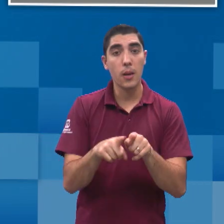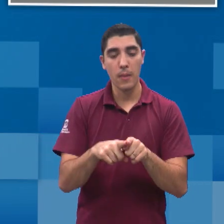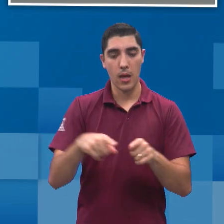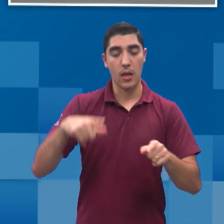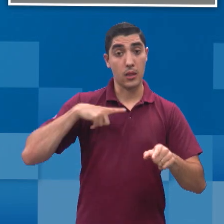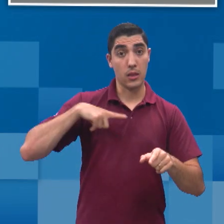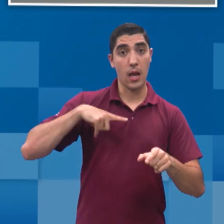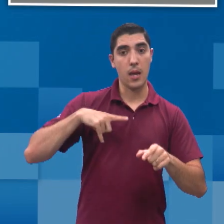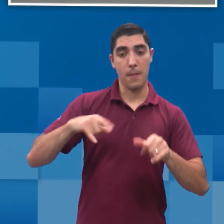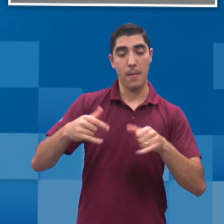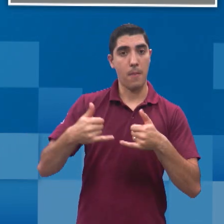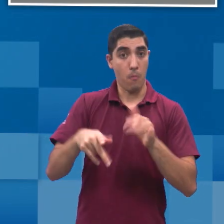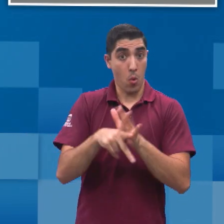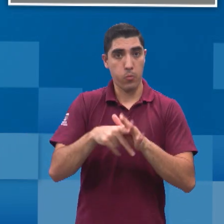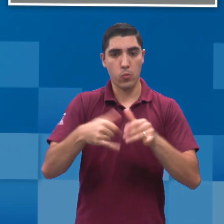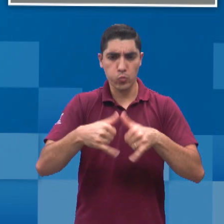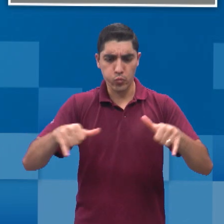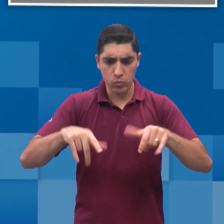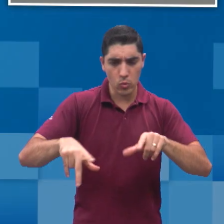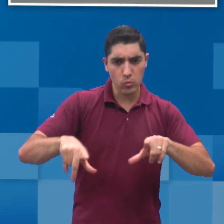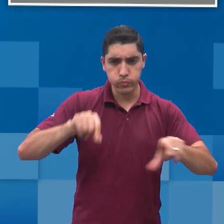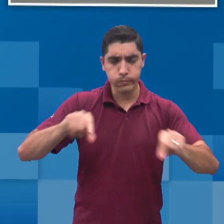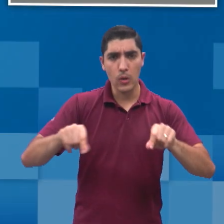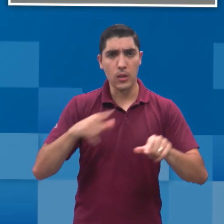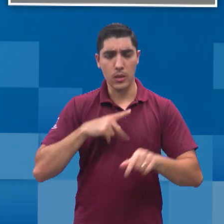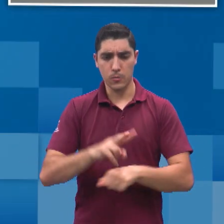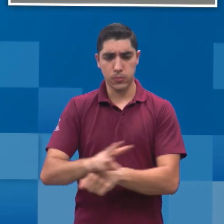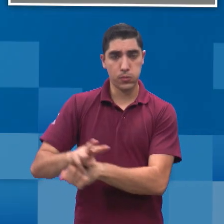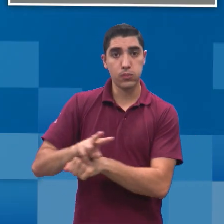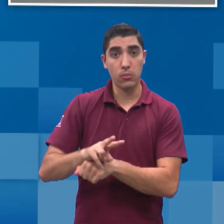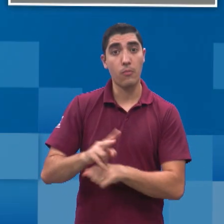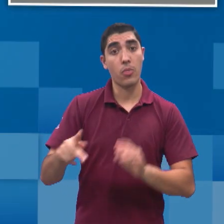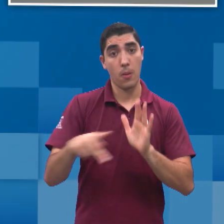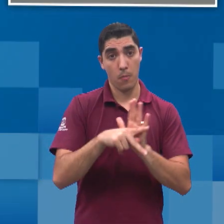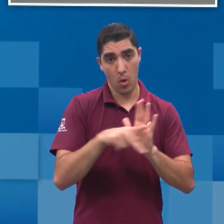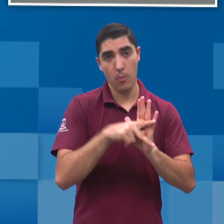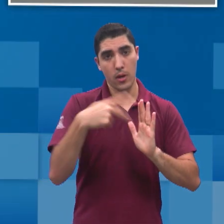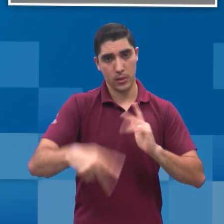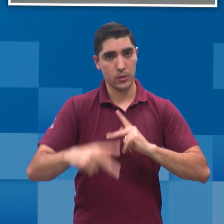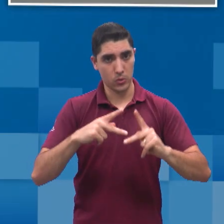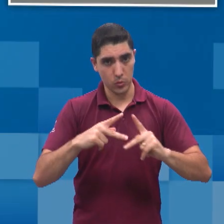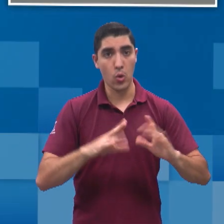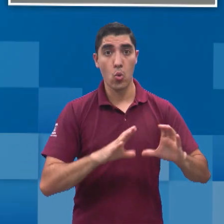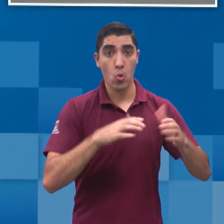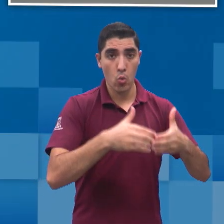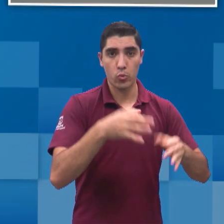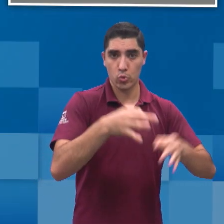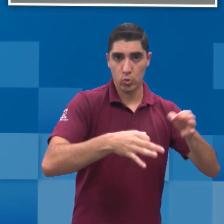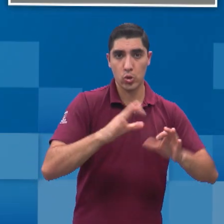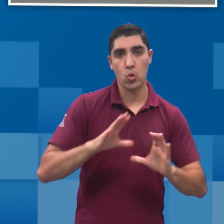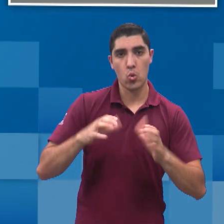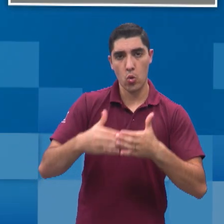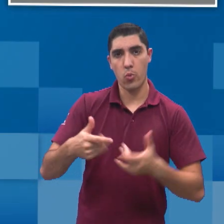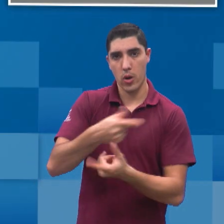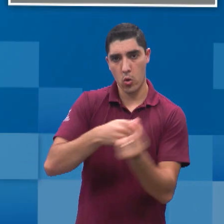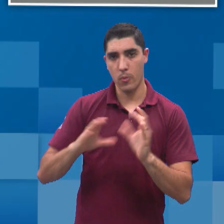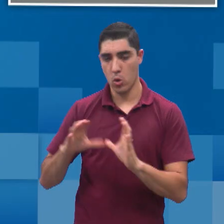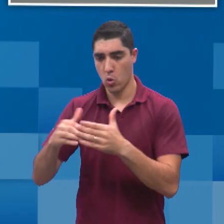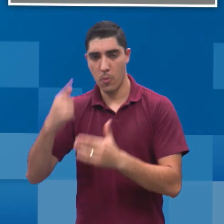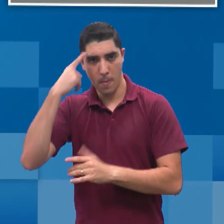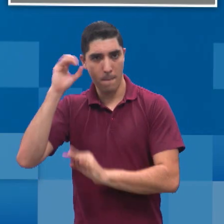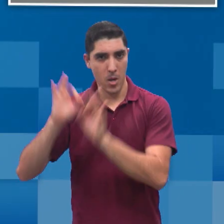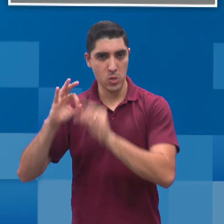município de São José dos Campos e da outras providências. Rito ordinário, Comissões, Justiça, Economia e Planejamento